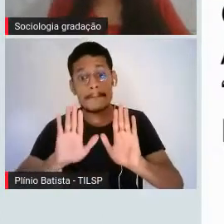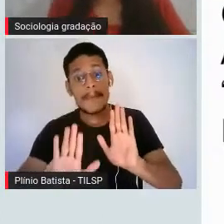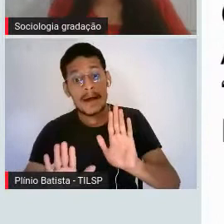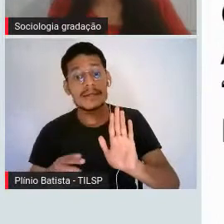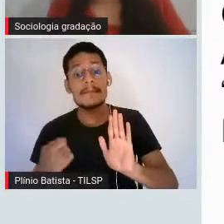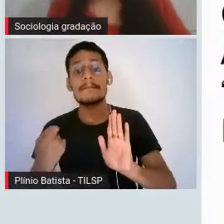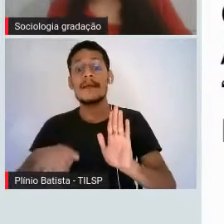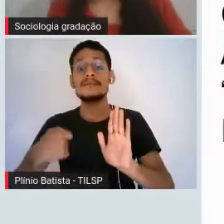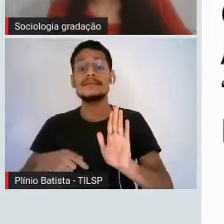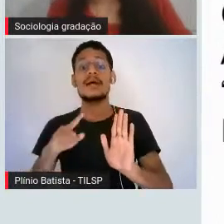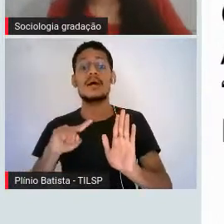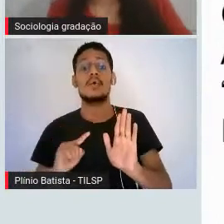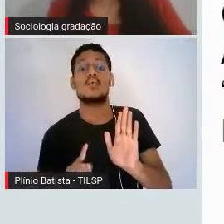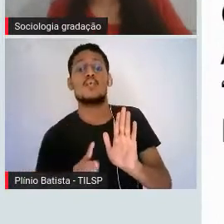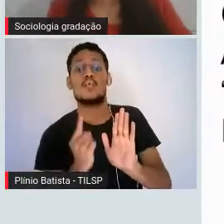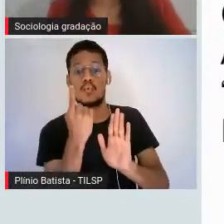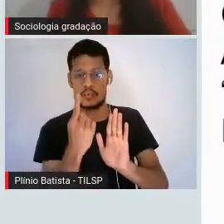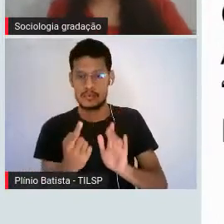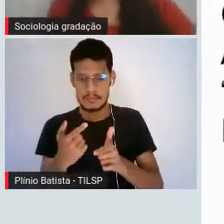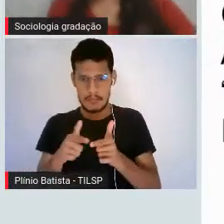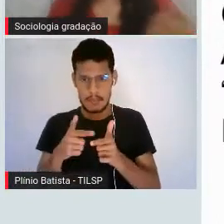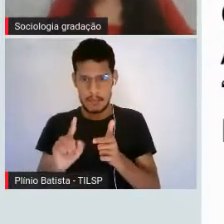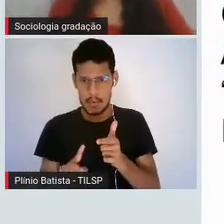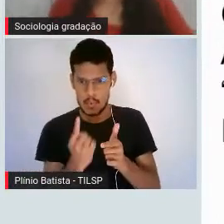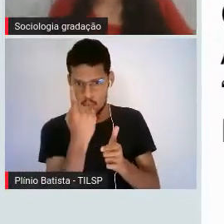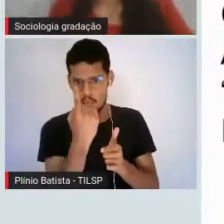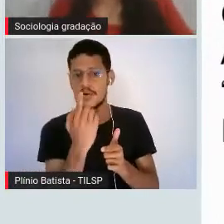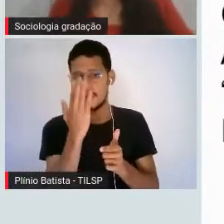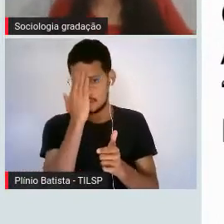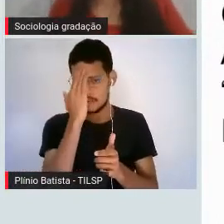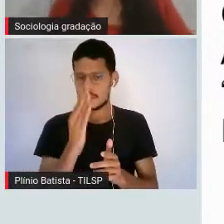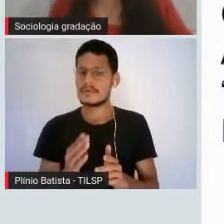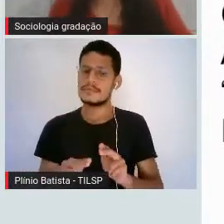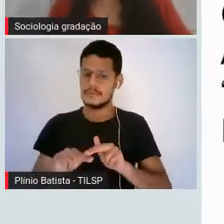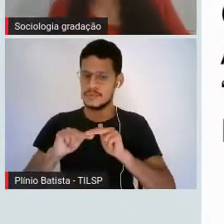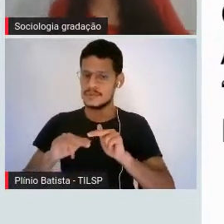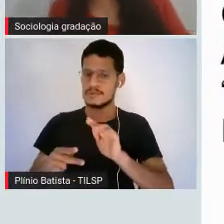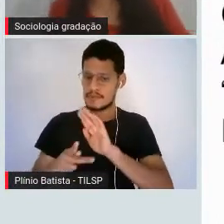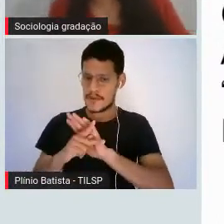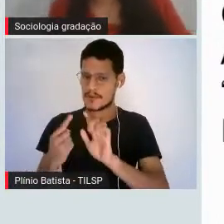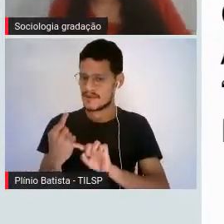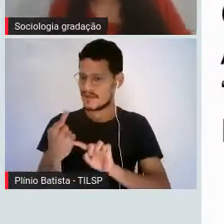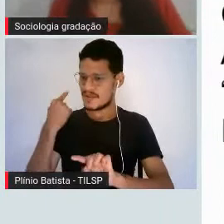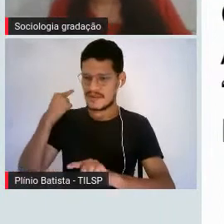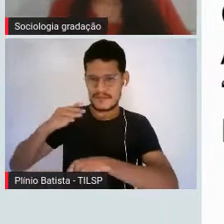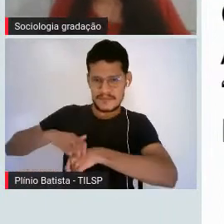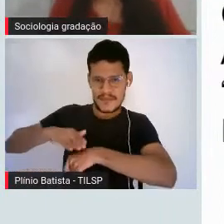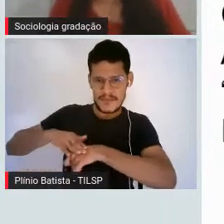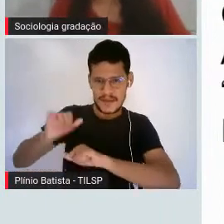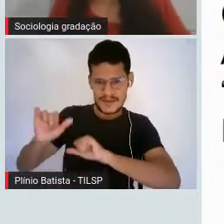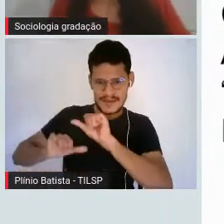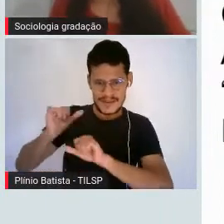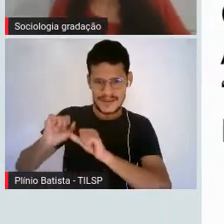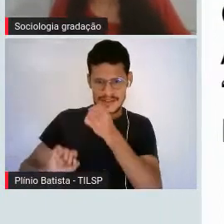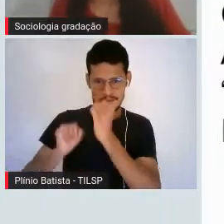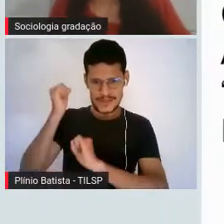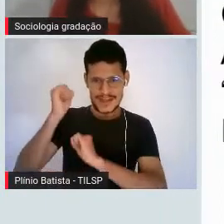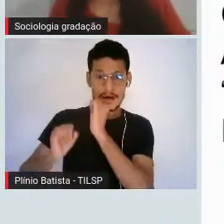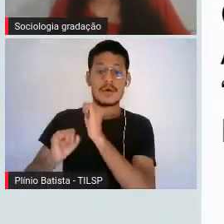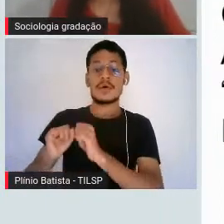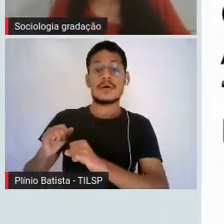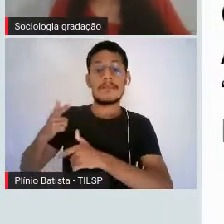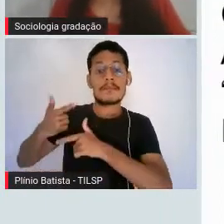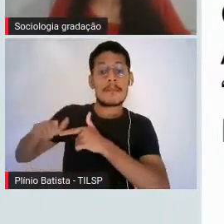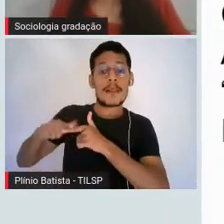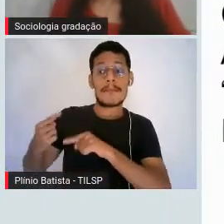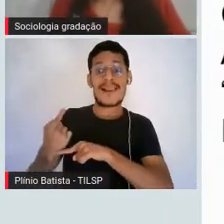um problema. Então, inicialmente, lá no processo de revolução industrial, um problema inicial poderia